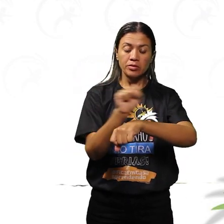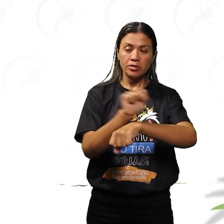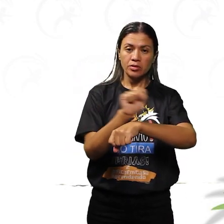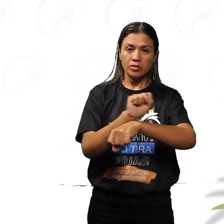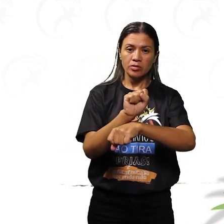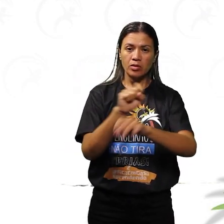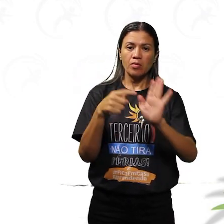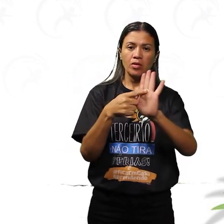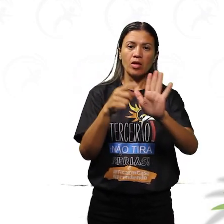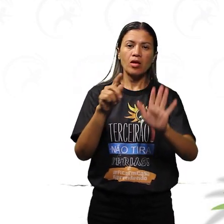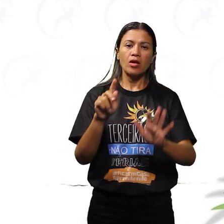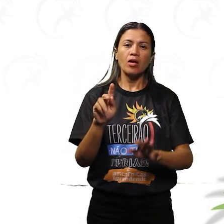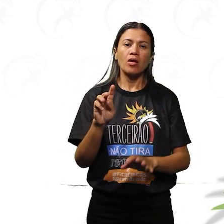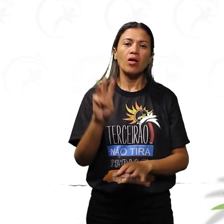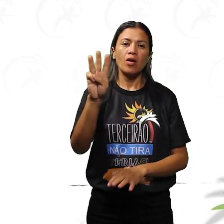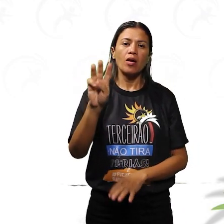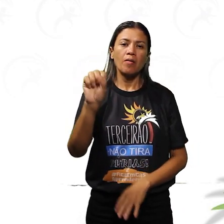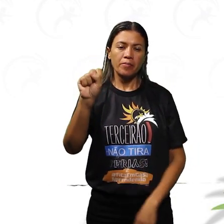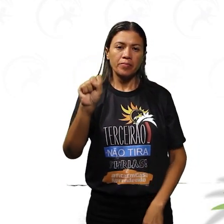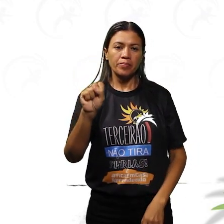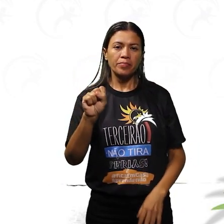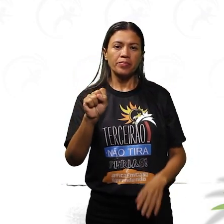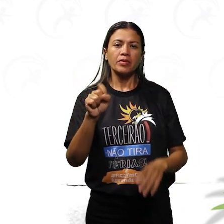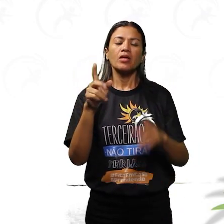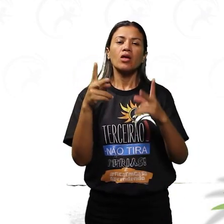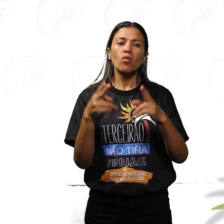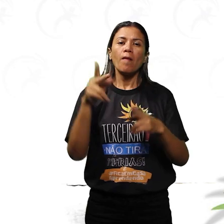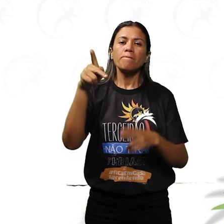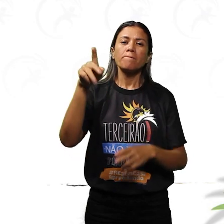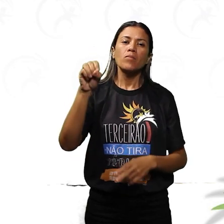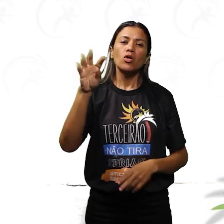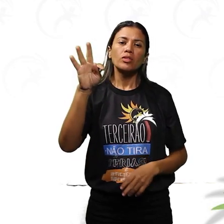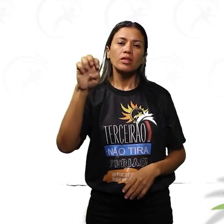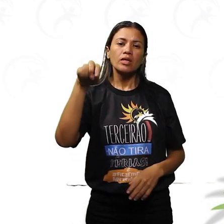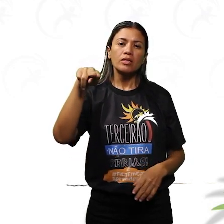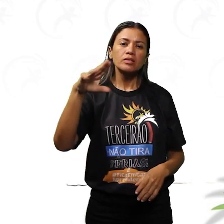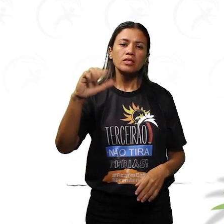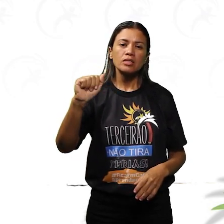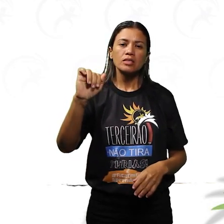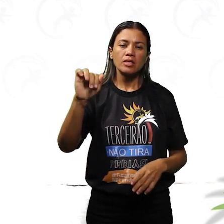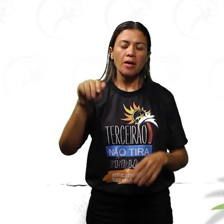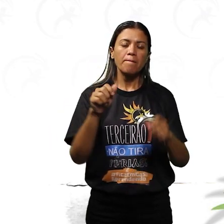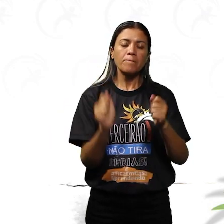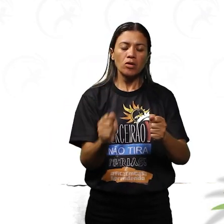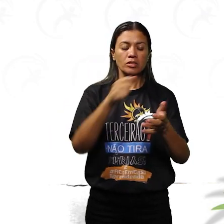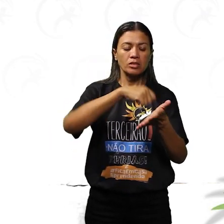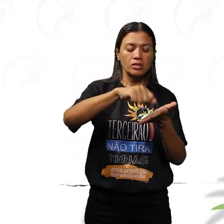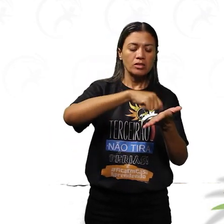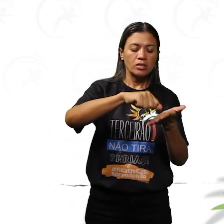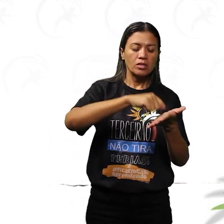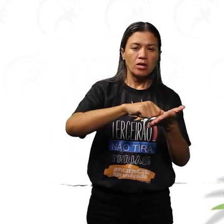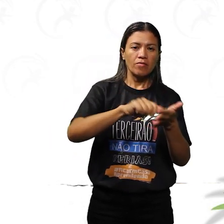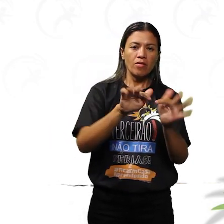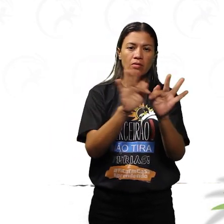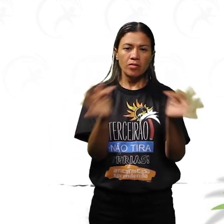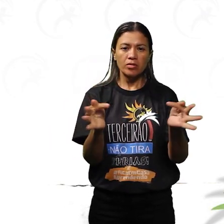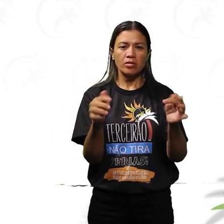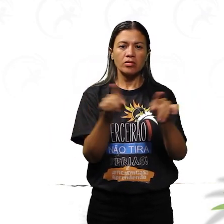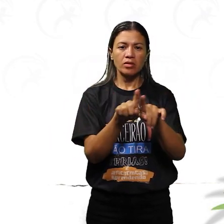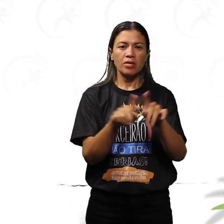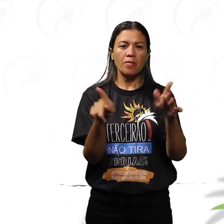watts. E watts quer dizer o quê? Potência. Ou seja, em outras palavras, eu posso escrever essa equação como sendo intensidade